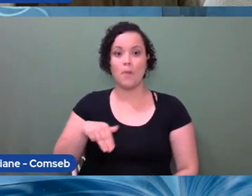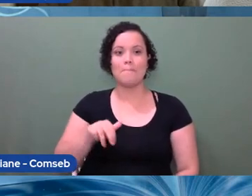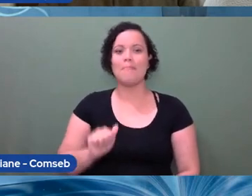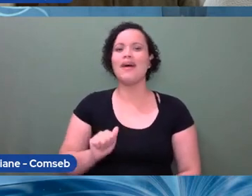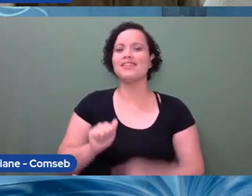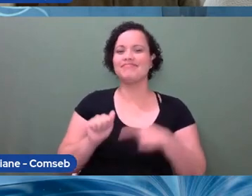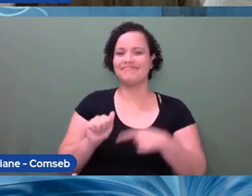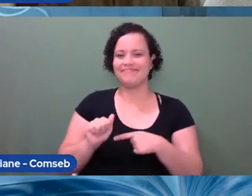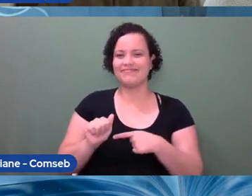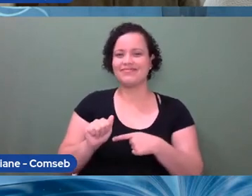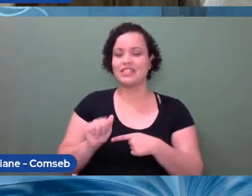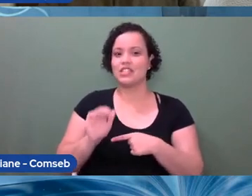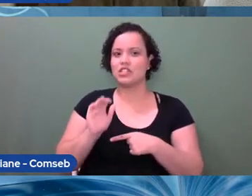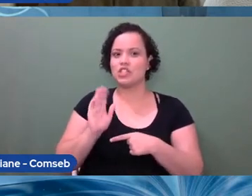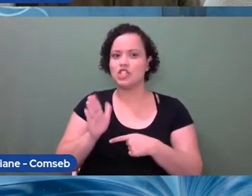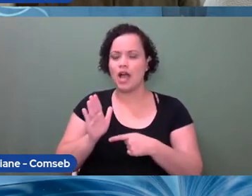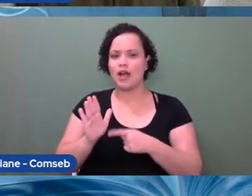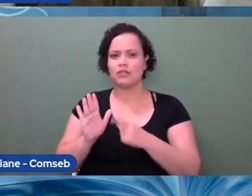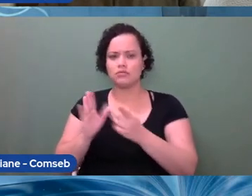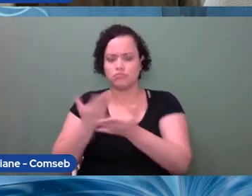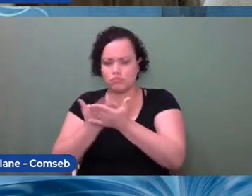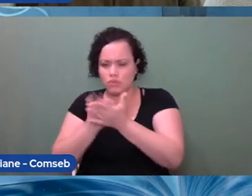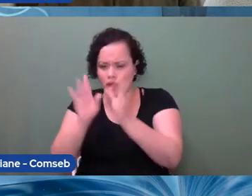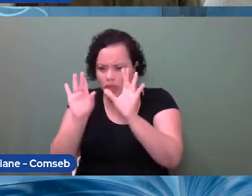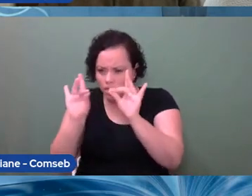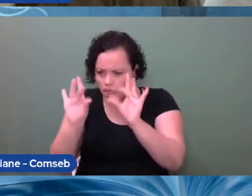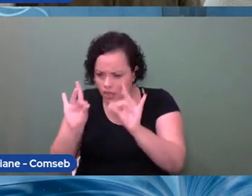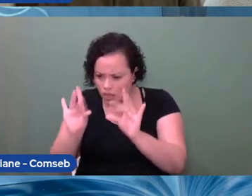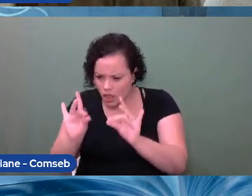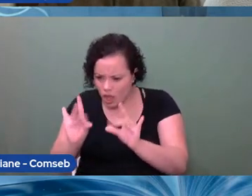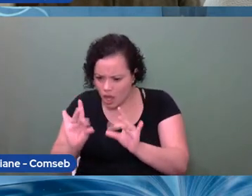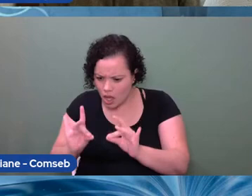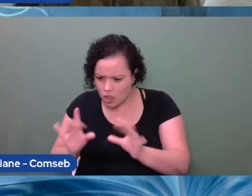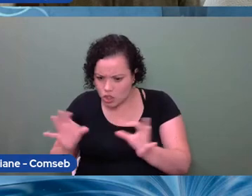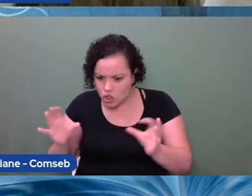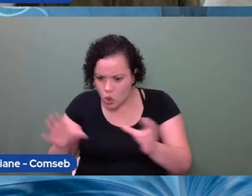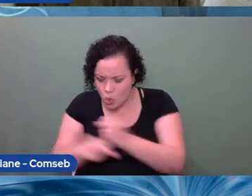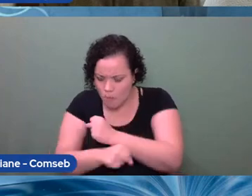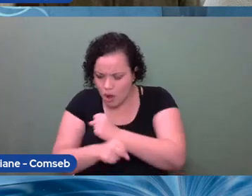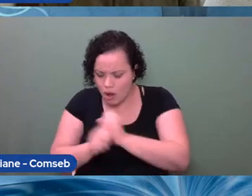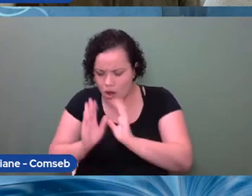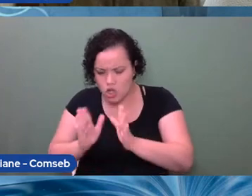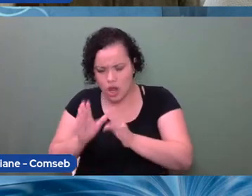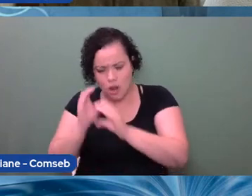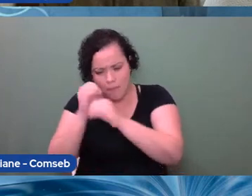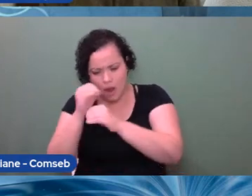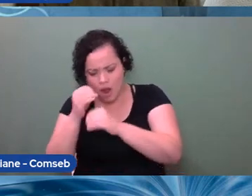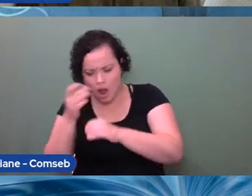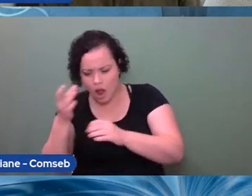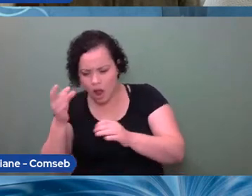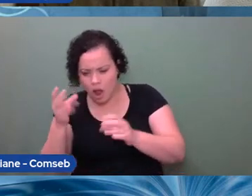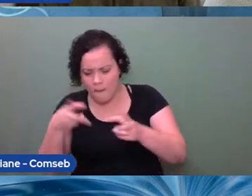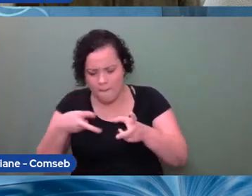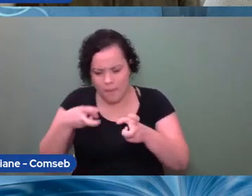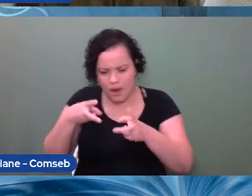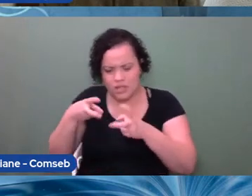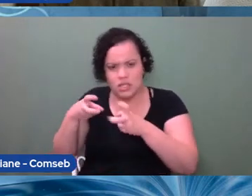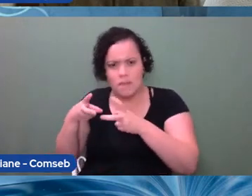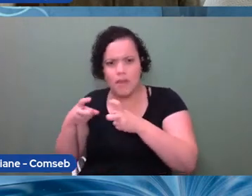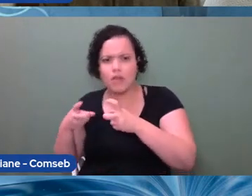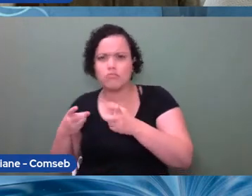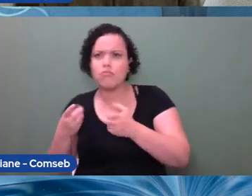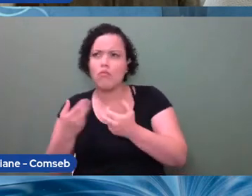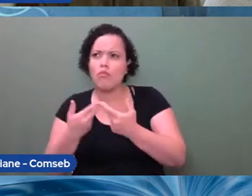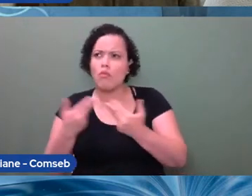está chegando a detalhes completos, a ponto de poder interferir em caracteres ligados à formação